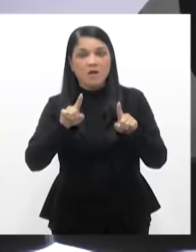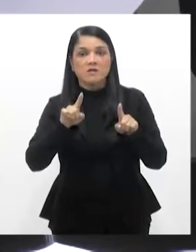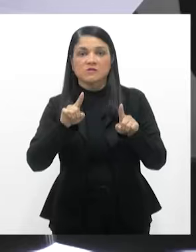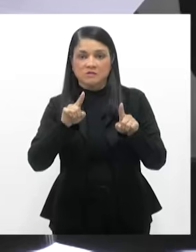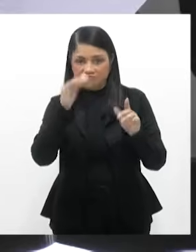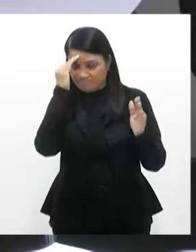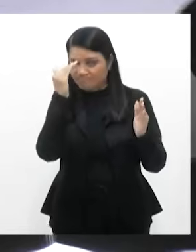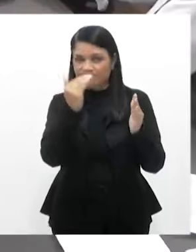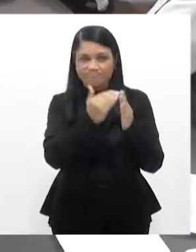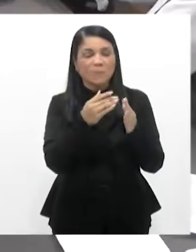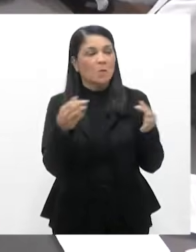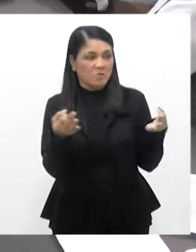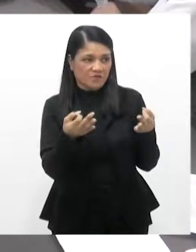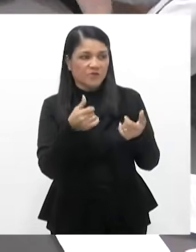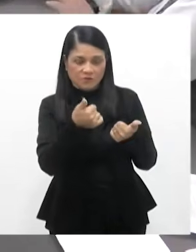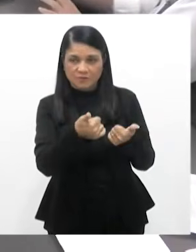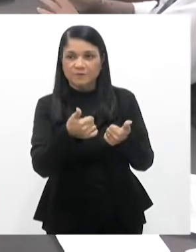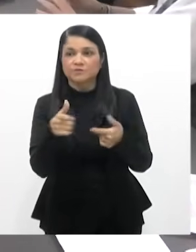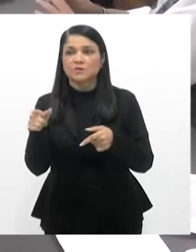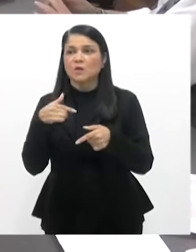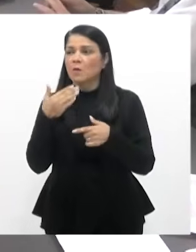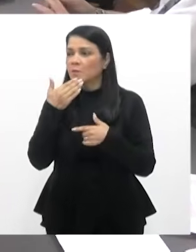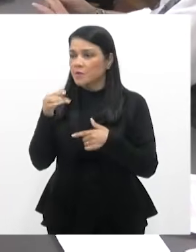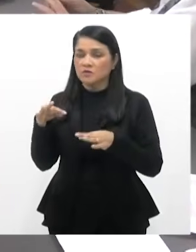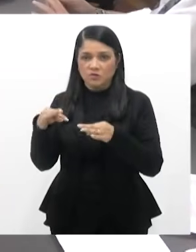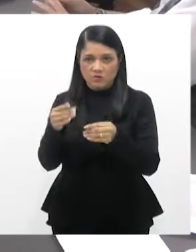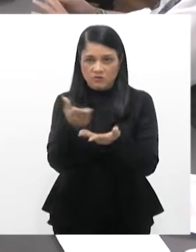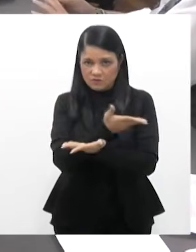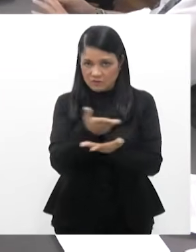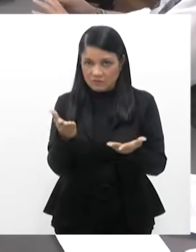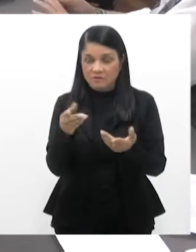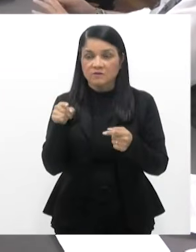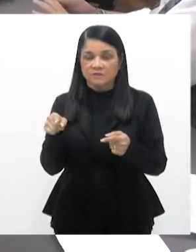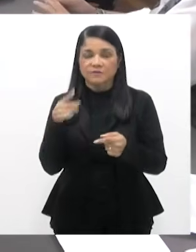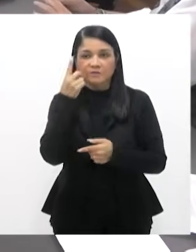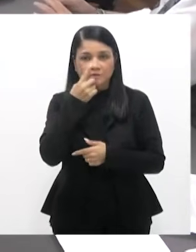Quando disse, e aí peço vênia aqui aos demais colegas, para a gente não